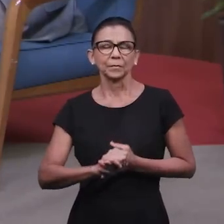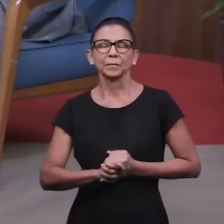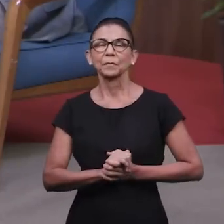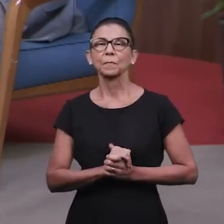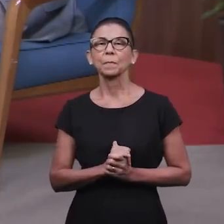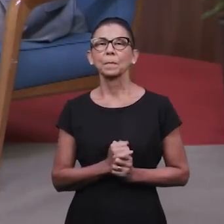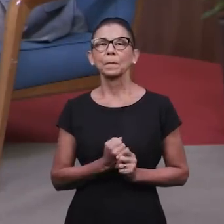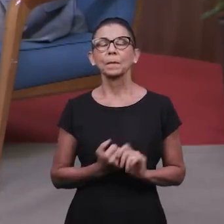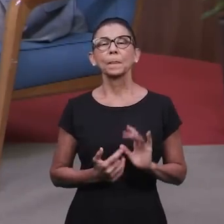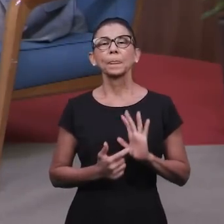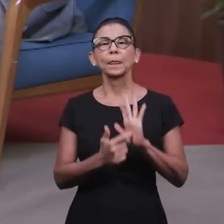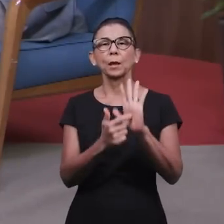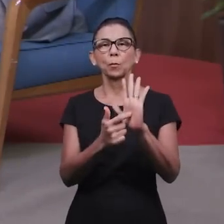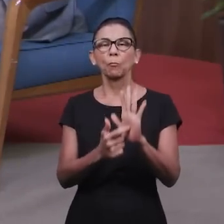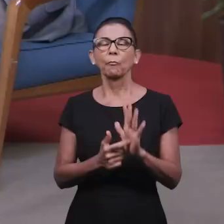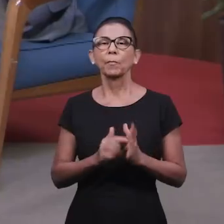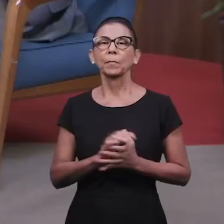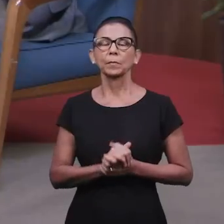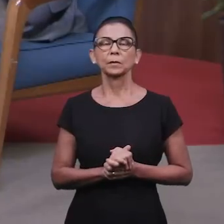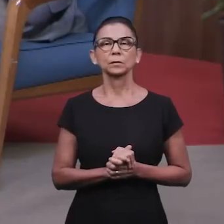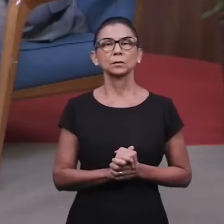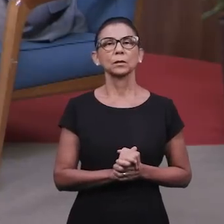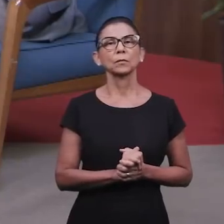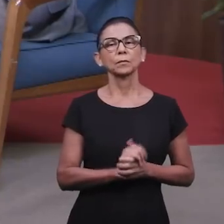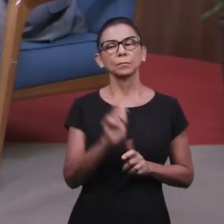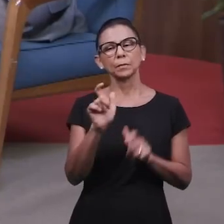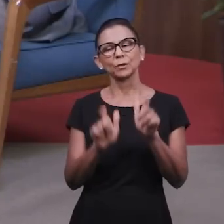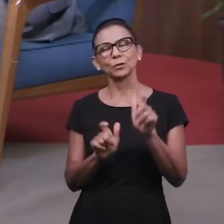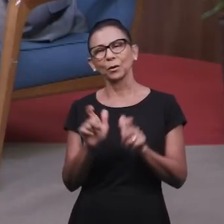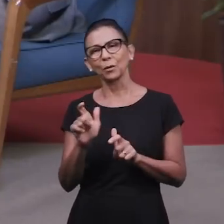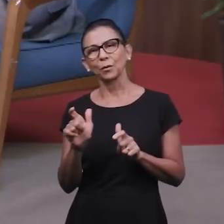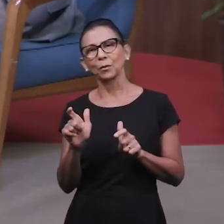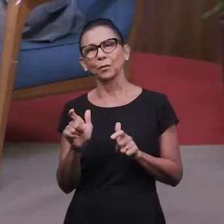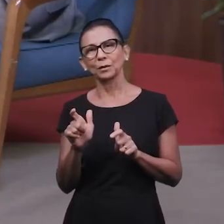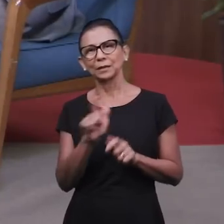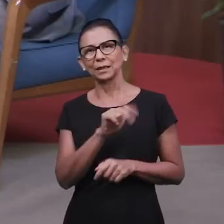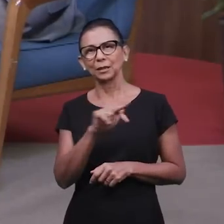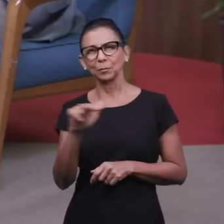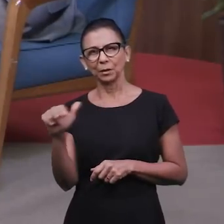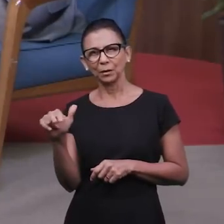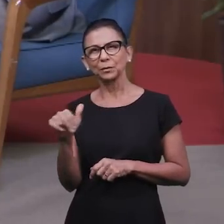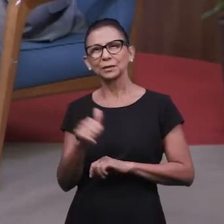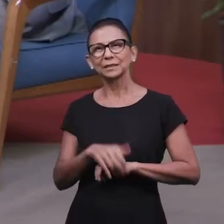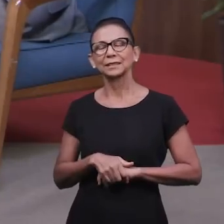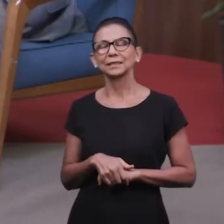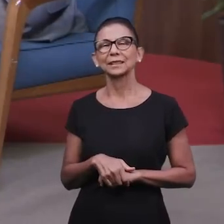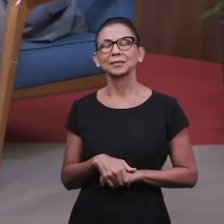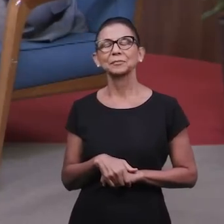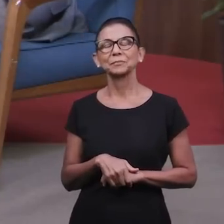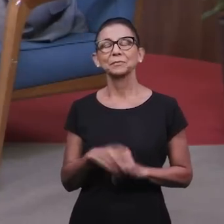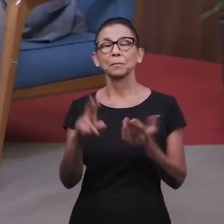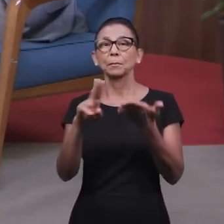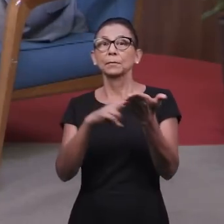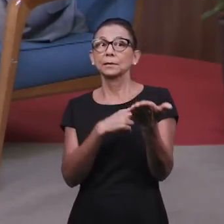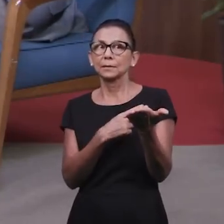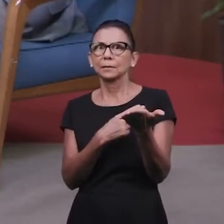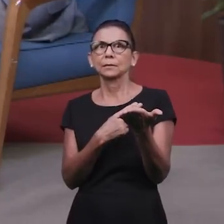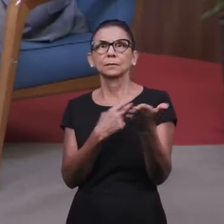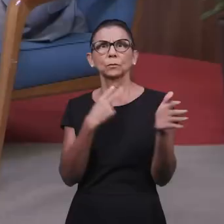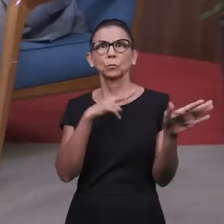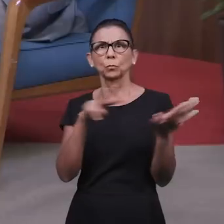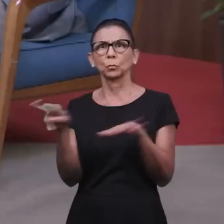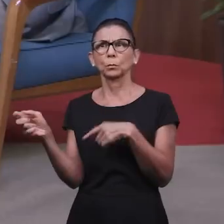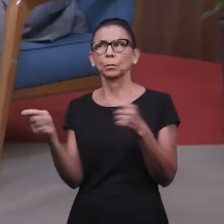traz a participação ou as participações de irmãos que enviam para nós mensagens. E é uma bênção, toda semana